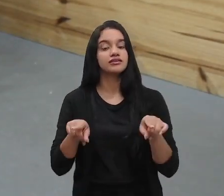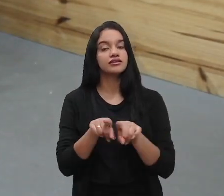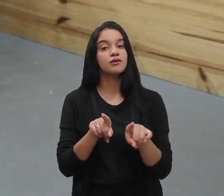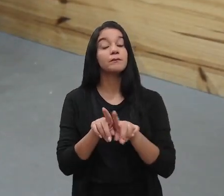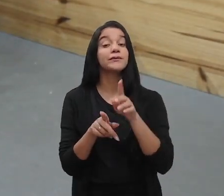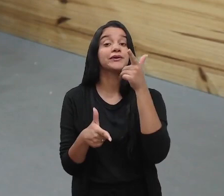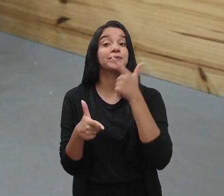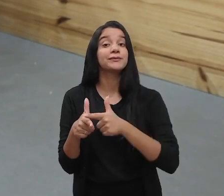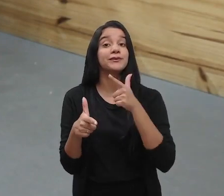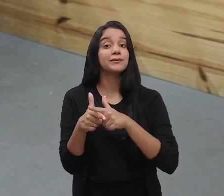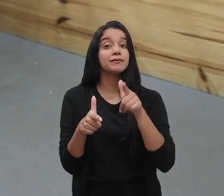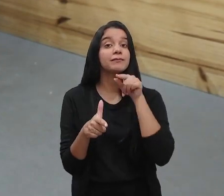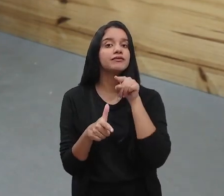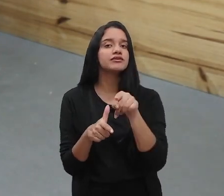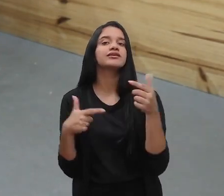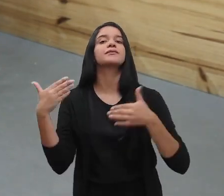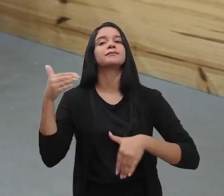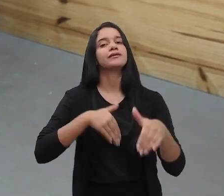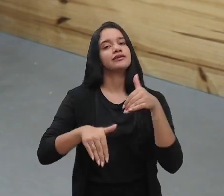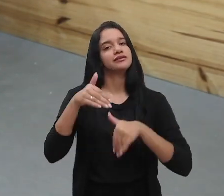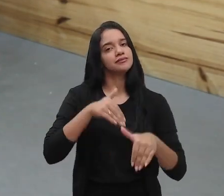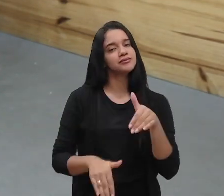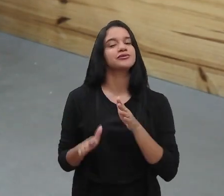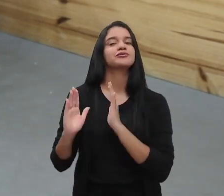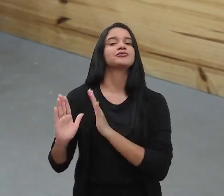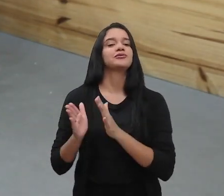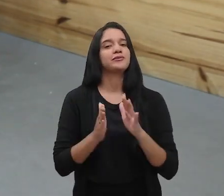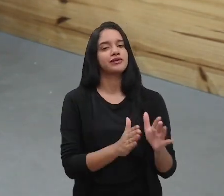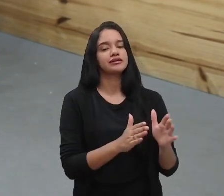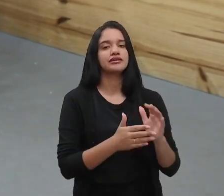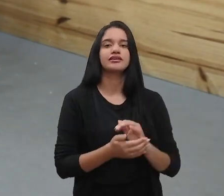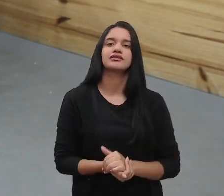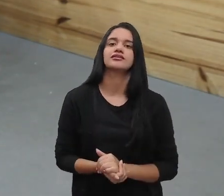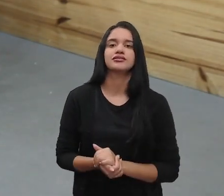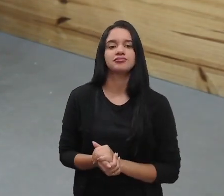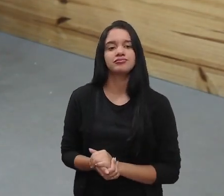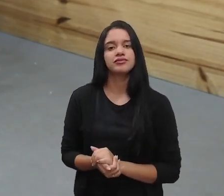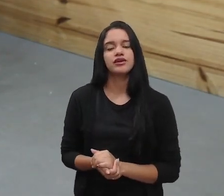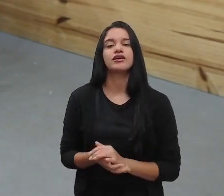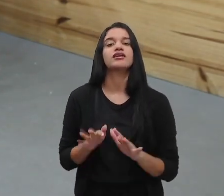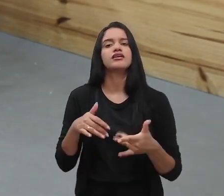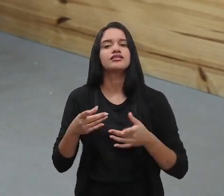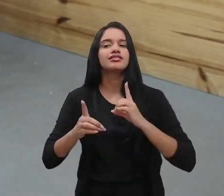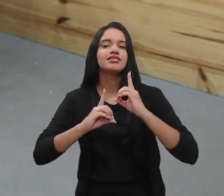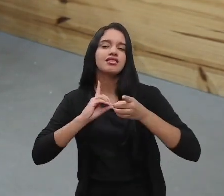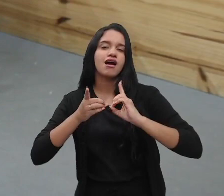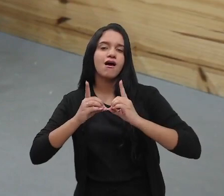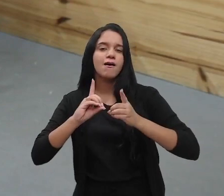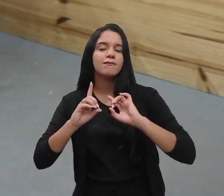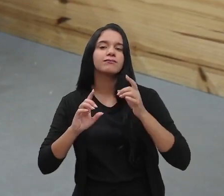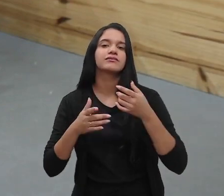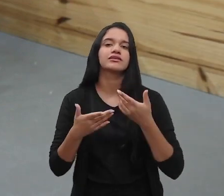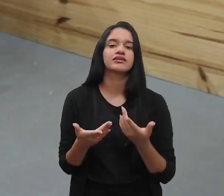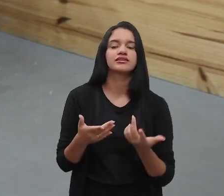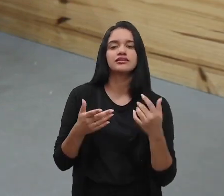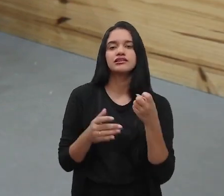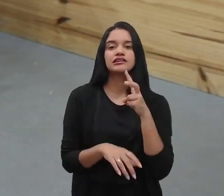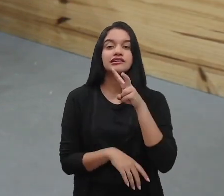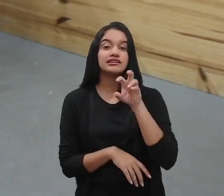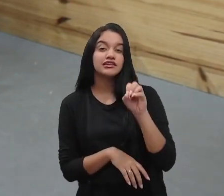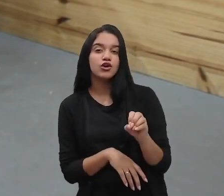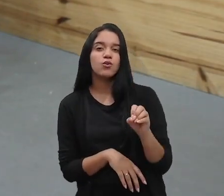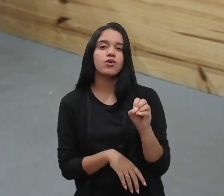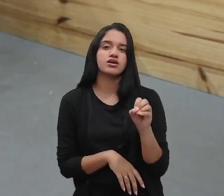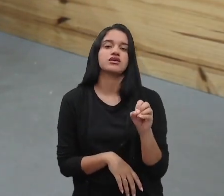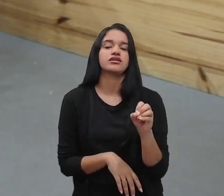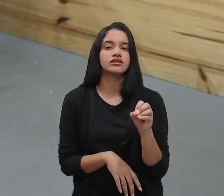que participou do processo. A questão das dinâmicas também, né? Quantas dinâmicas a gente vê por aí, o pessoal coloca 50, 60